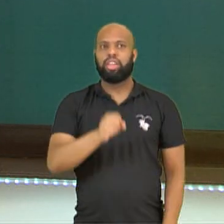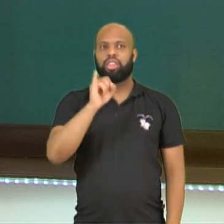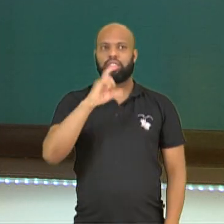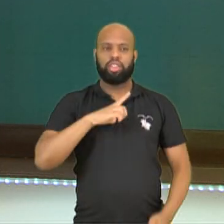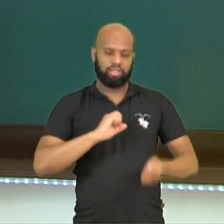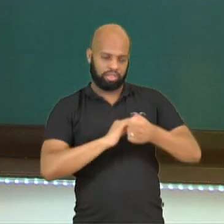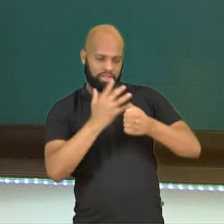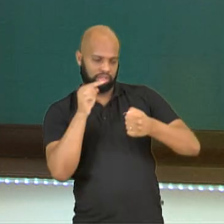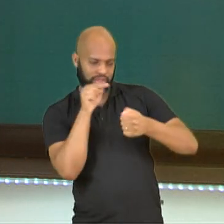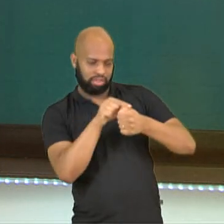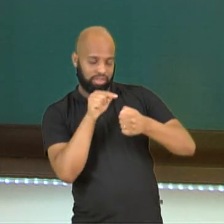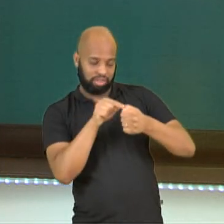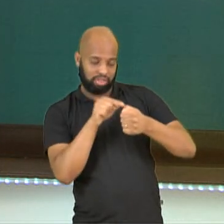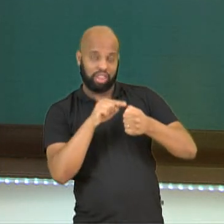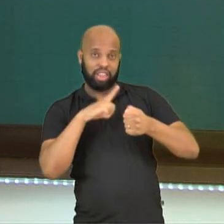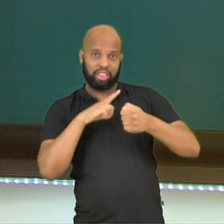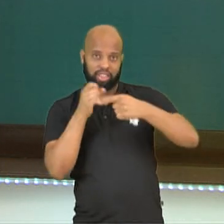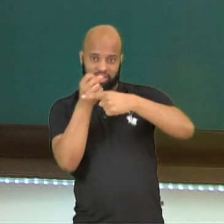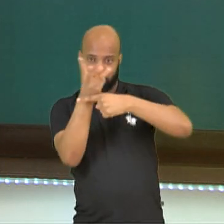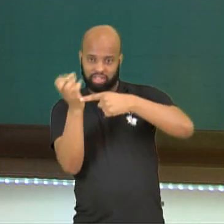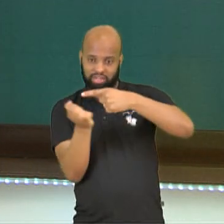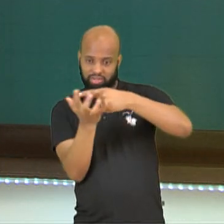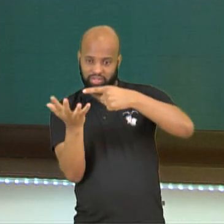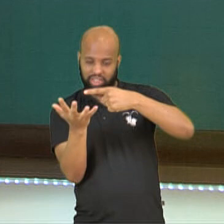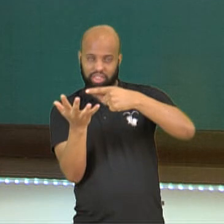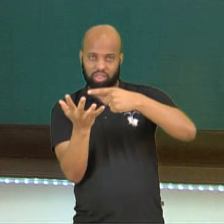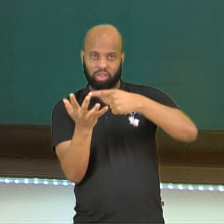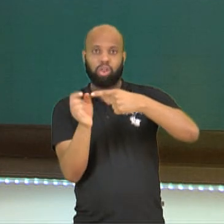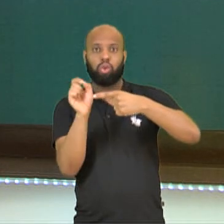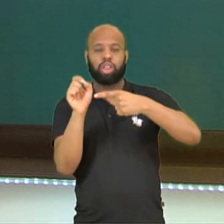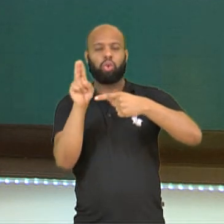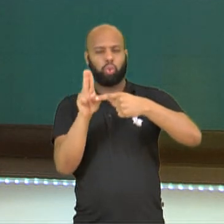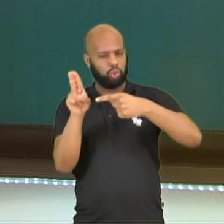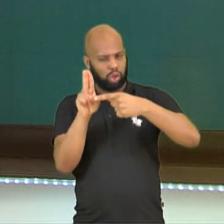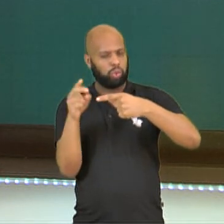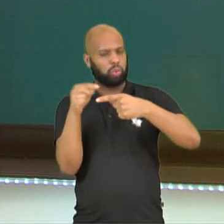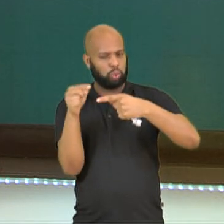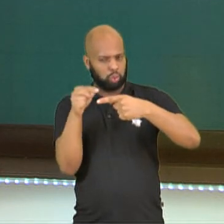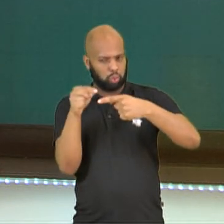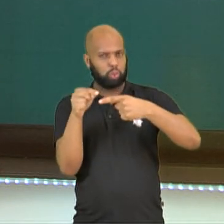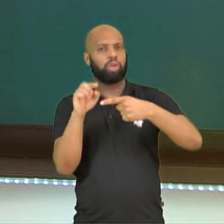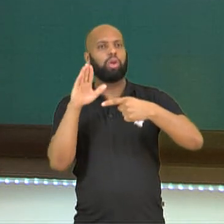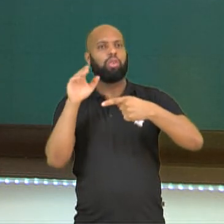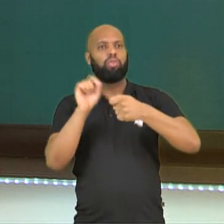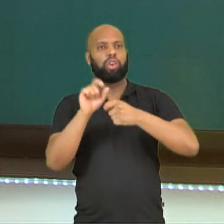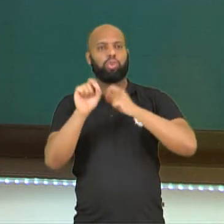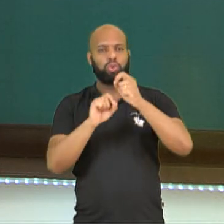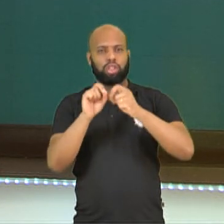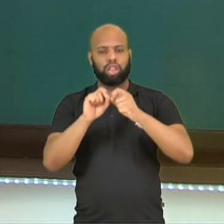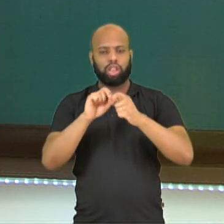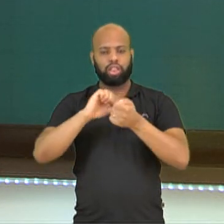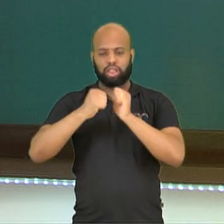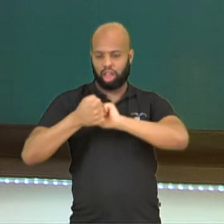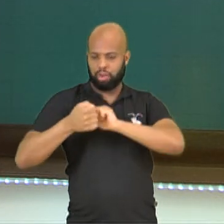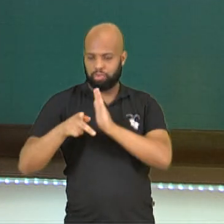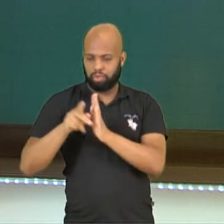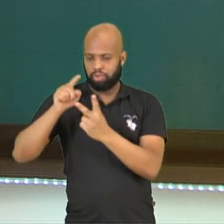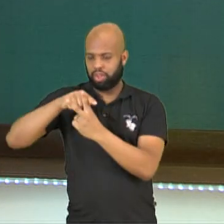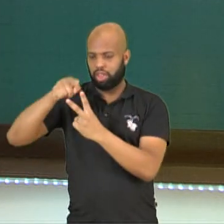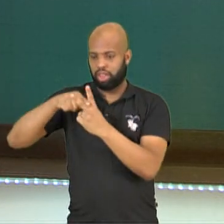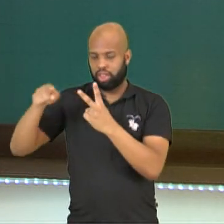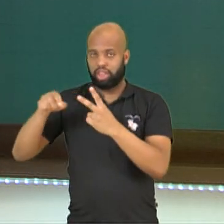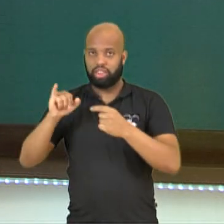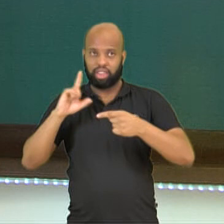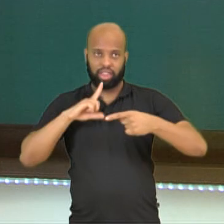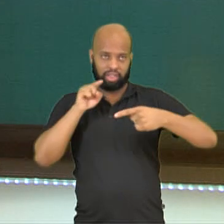base elevada a um expoente fracionário, opa, isso aqui nós estamos usando bastante, ó. Eu transformo numa raiz, o numerador vira